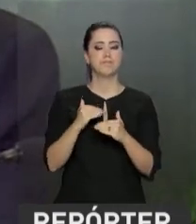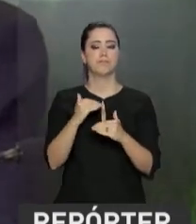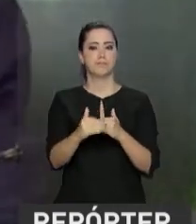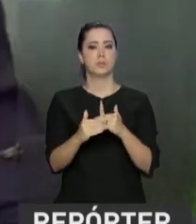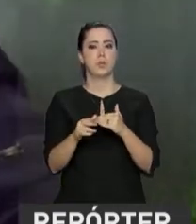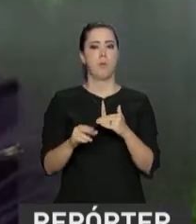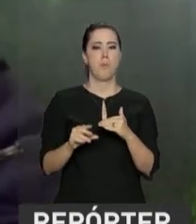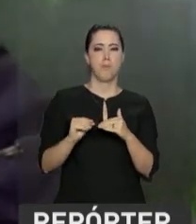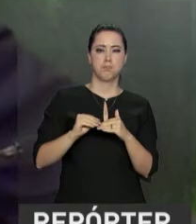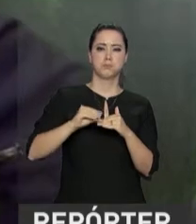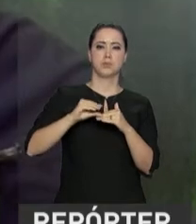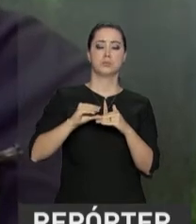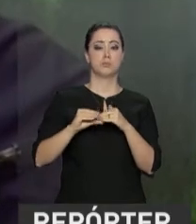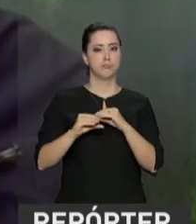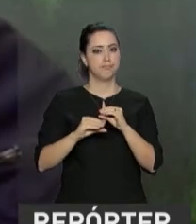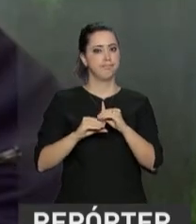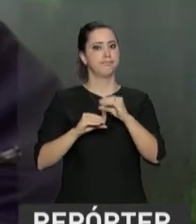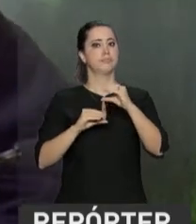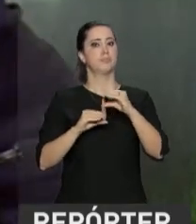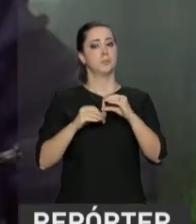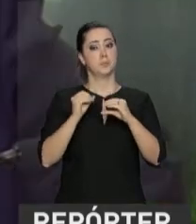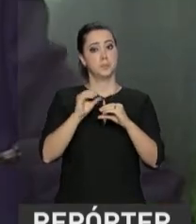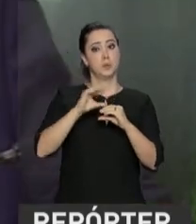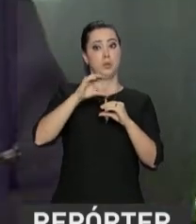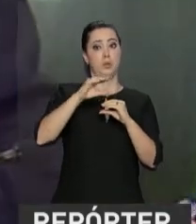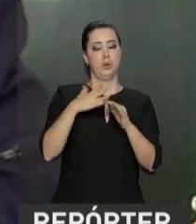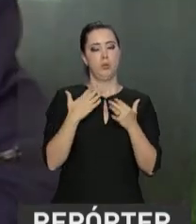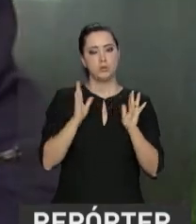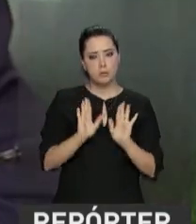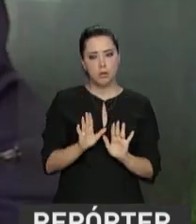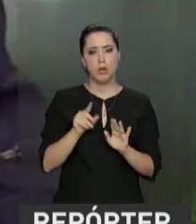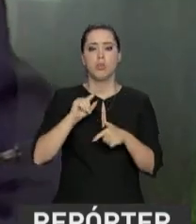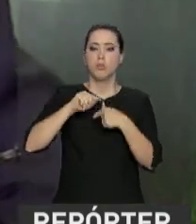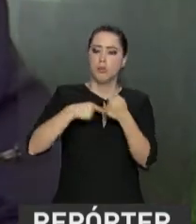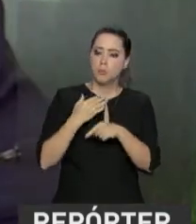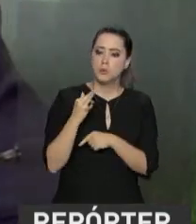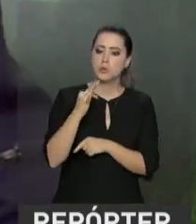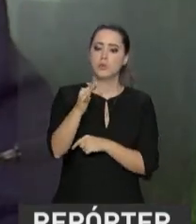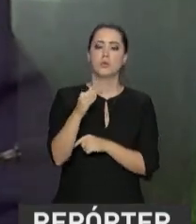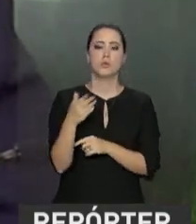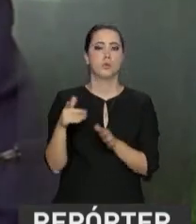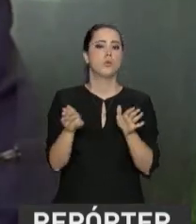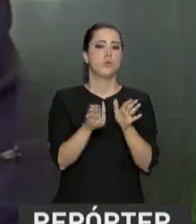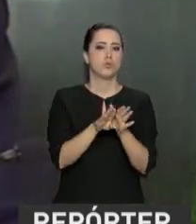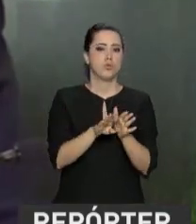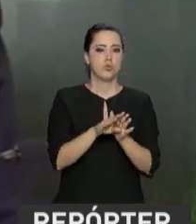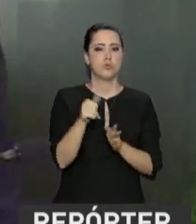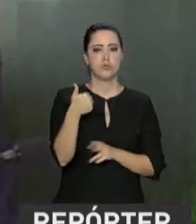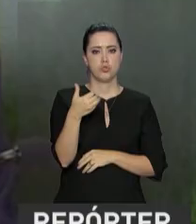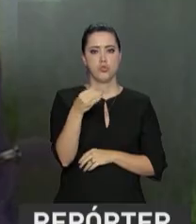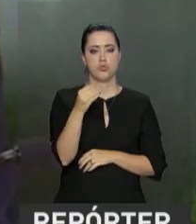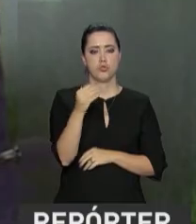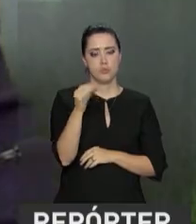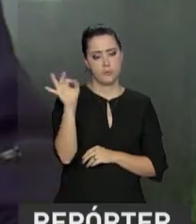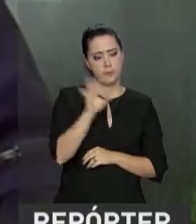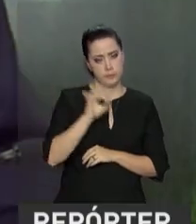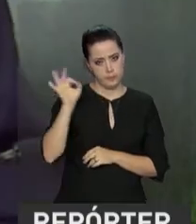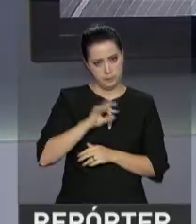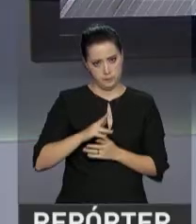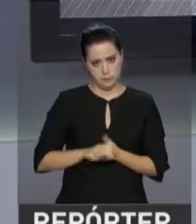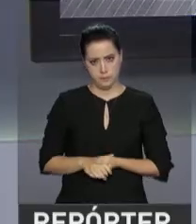no percentual de cobertura nós vamos ter aí condições de chegar rapidamente aos